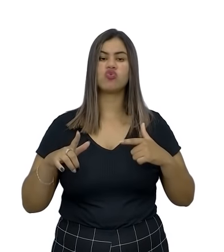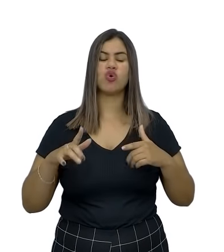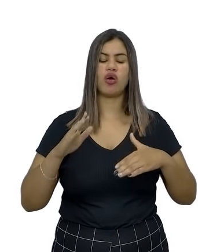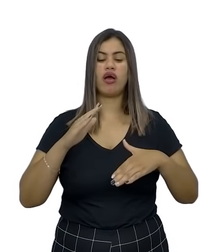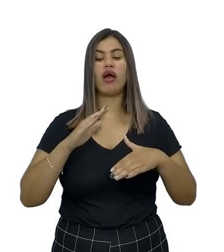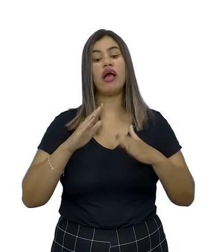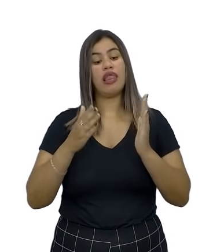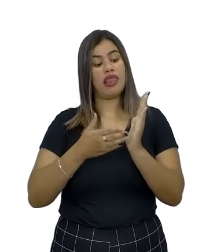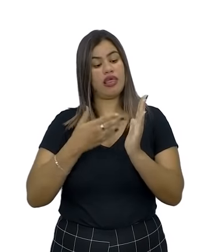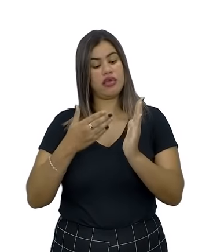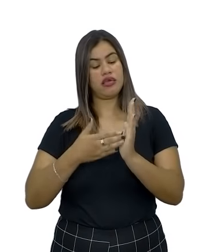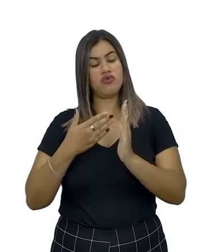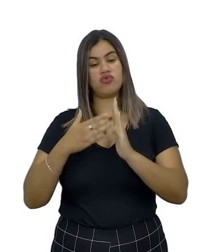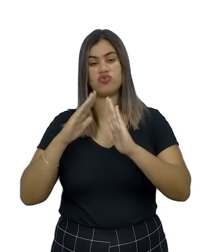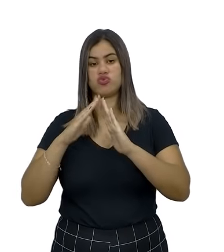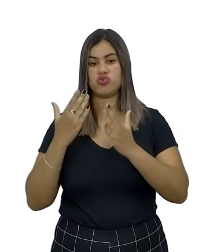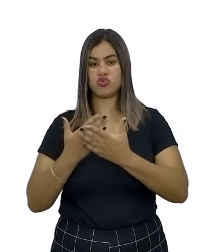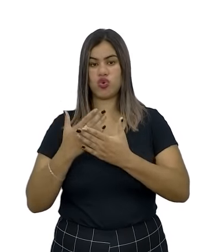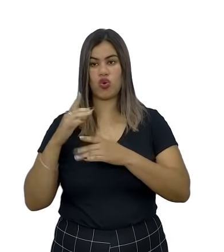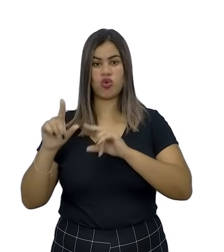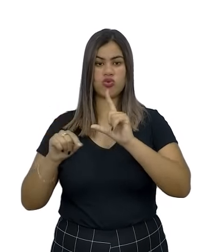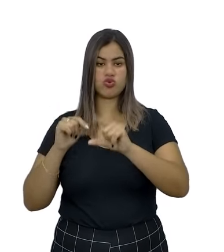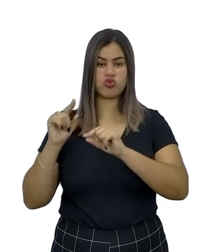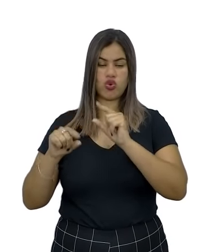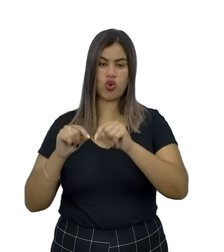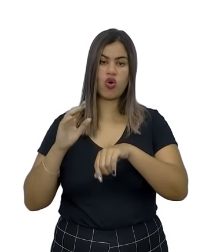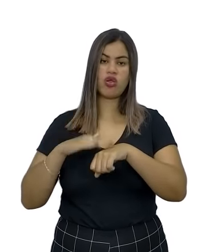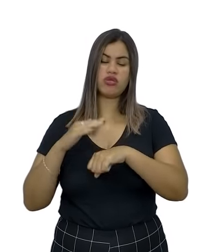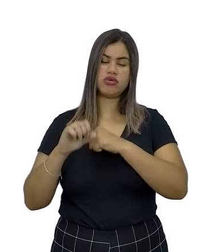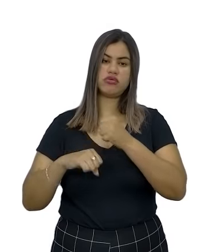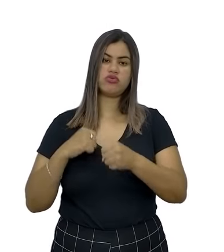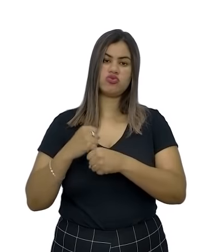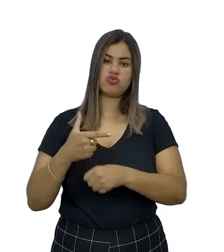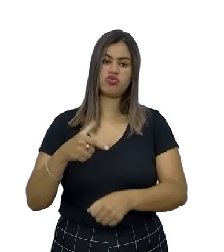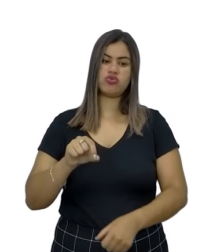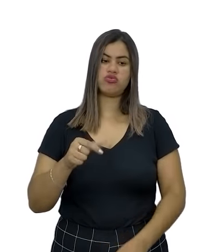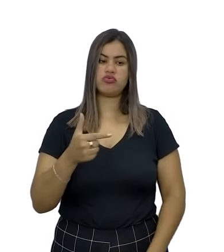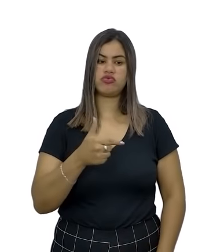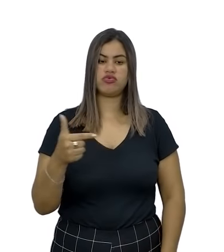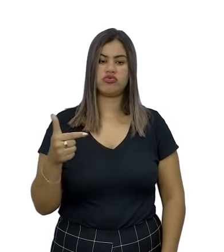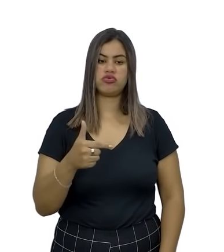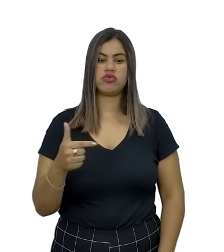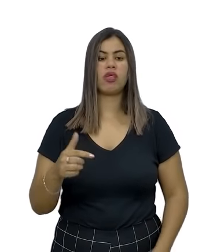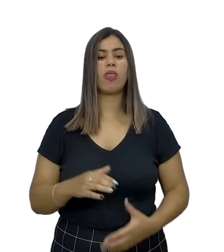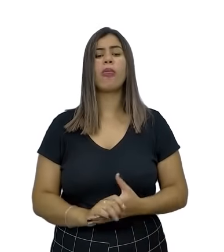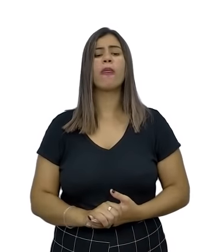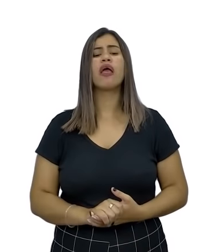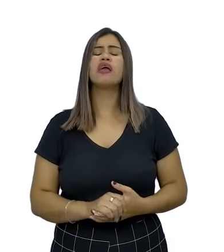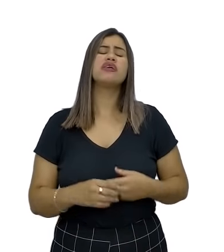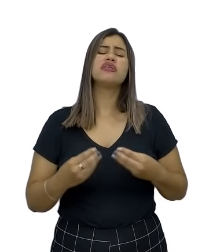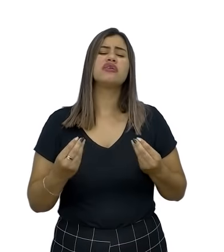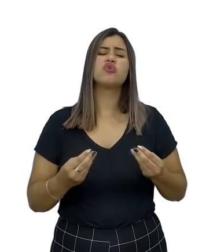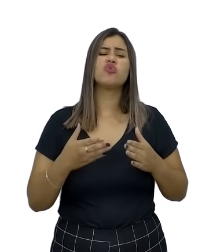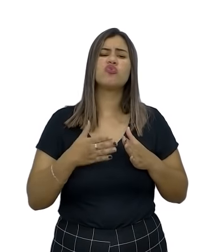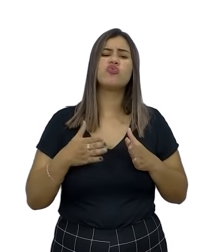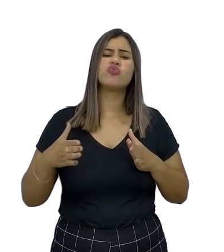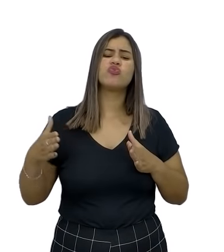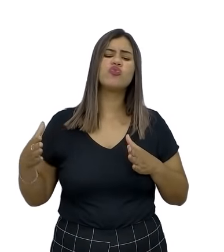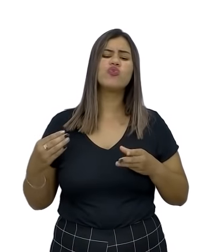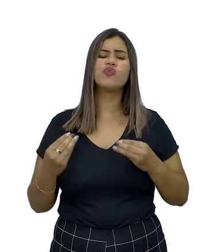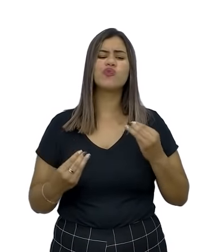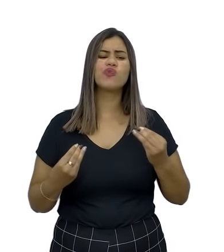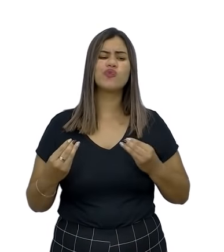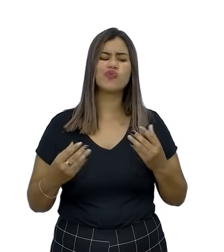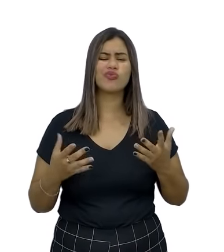escolheu para trabalho do ano de 2022. Então, como está composta? Qual é a organização? Vocês às vezes